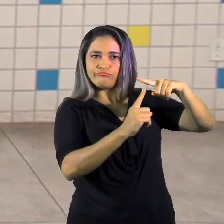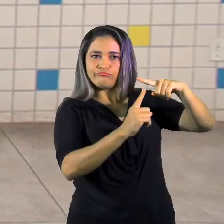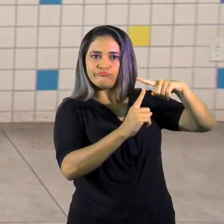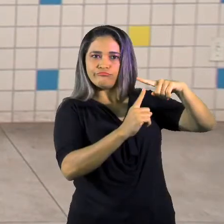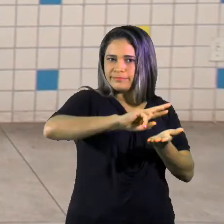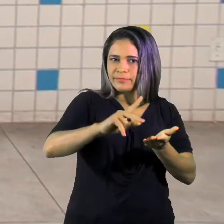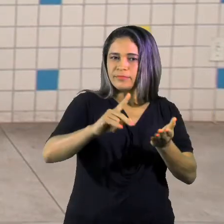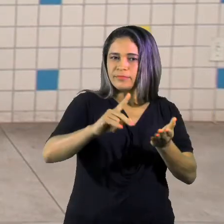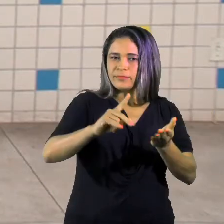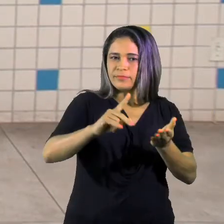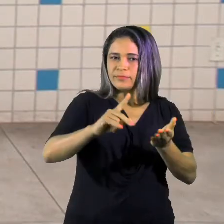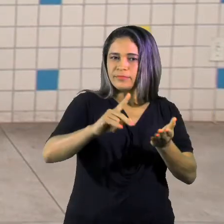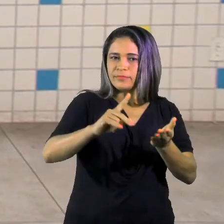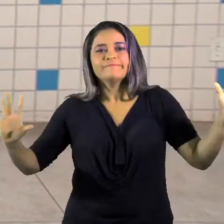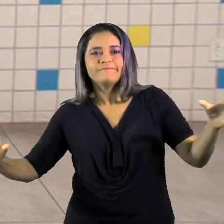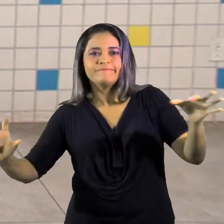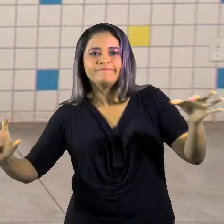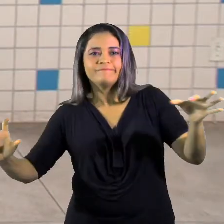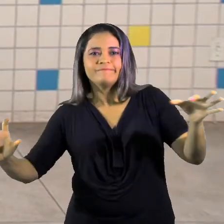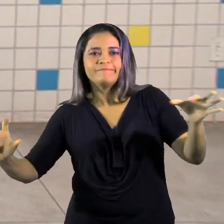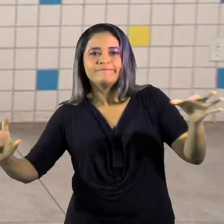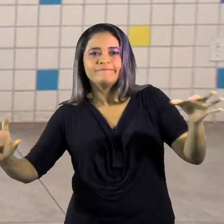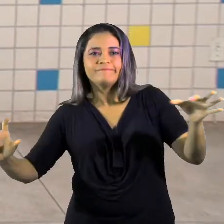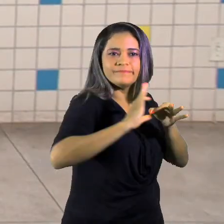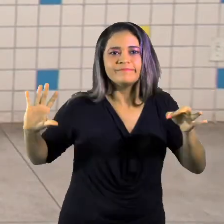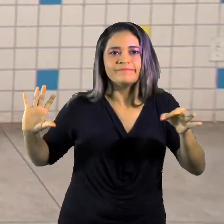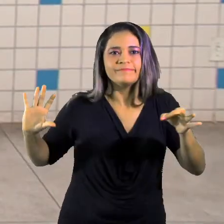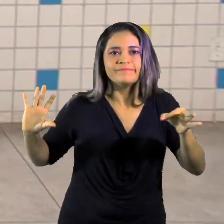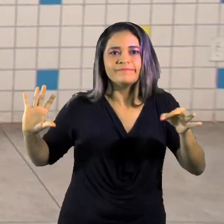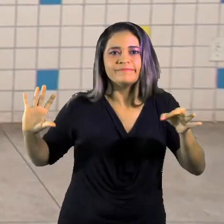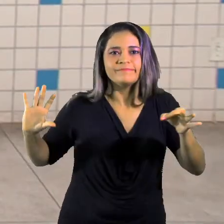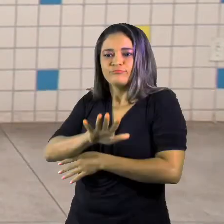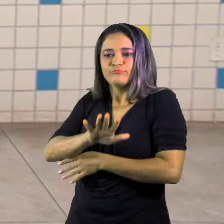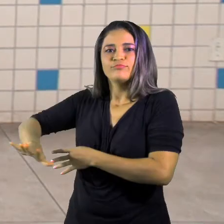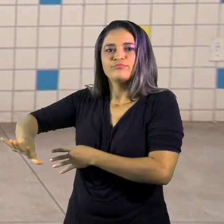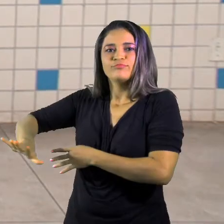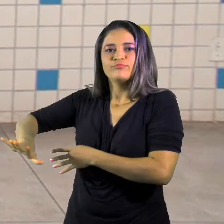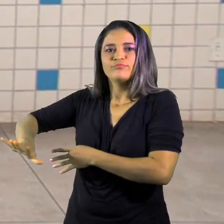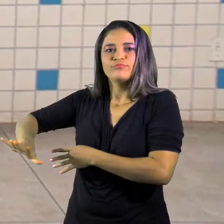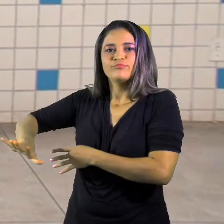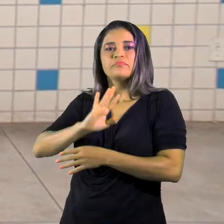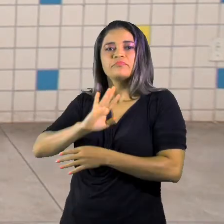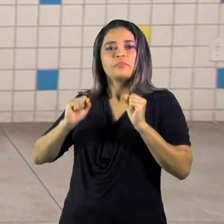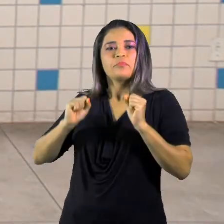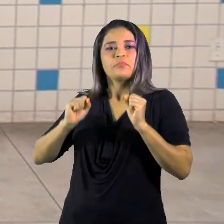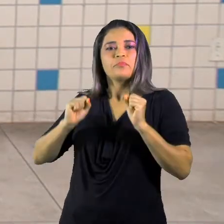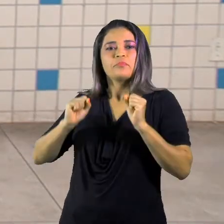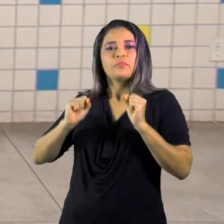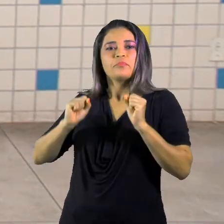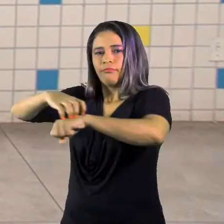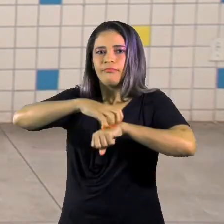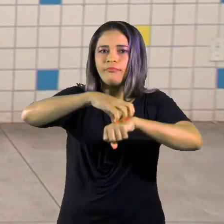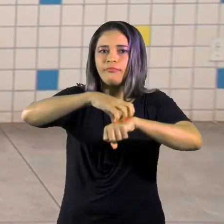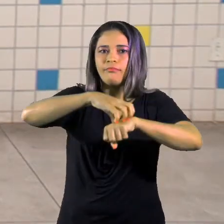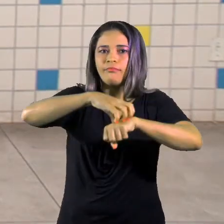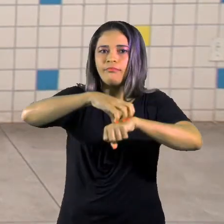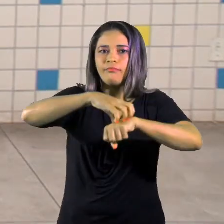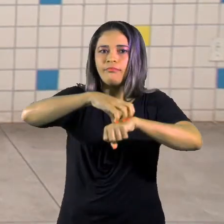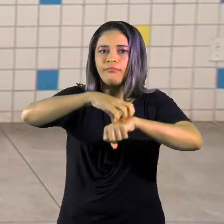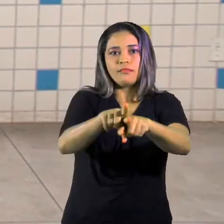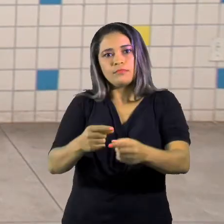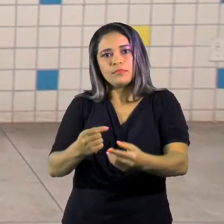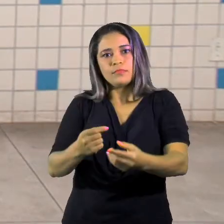regiões brasileiras, fazendo com que todas essas regiões pudessem levar seus produtos, comprar e escoar de